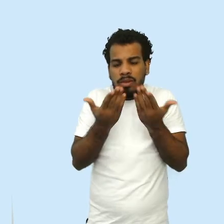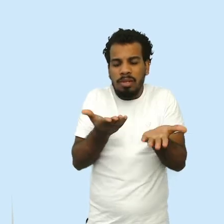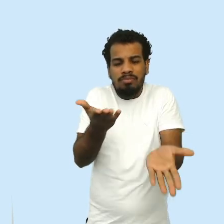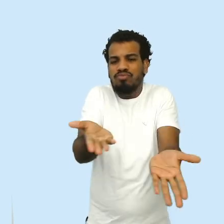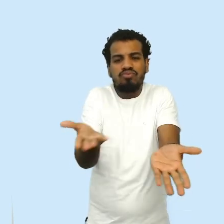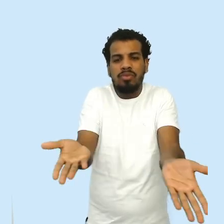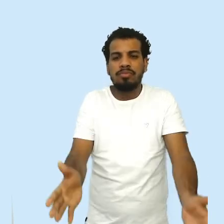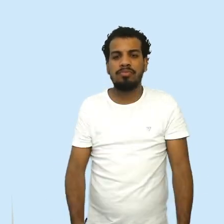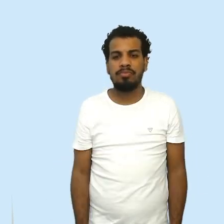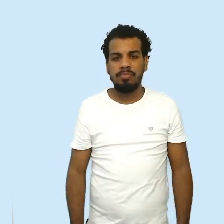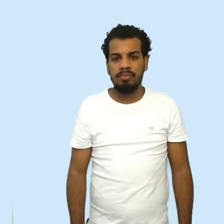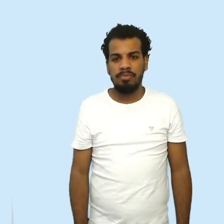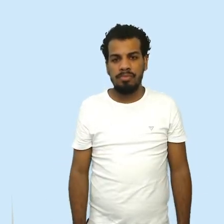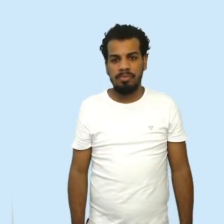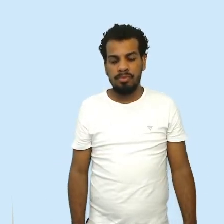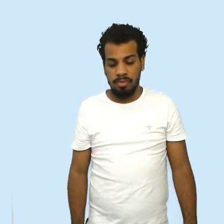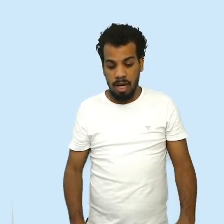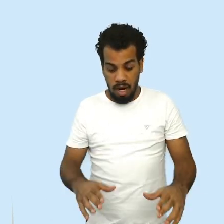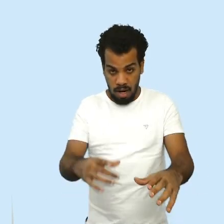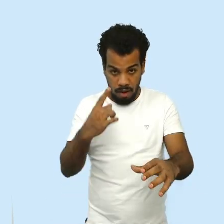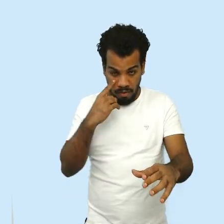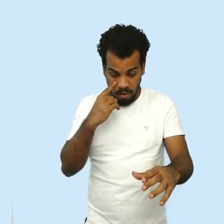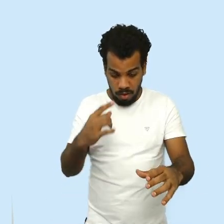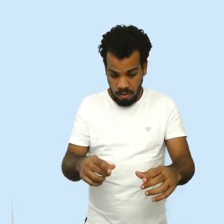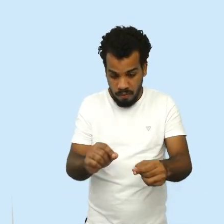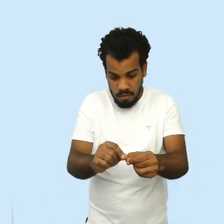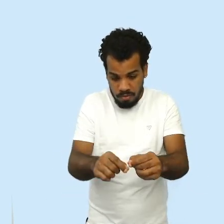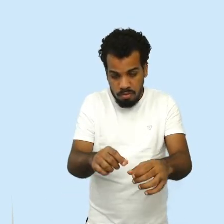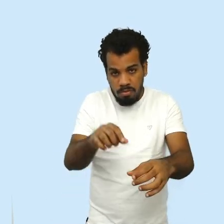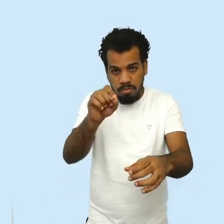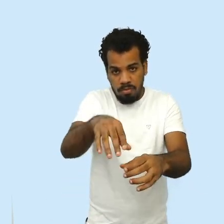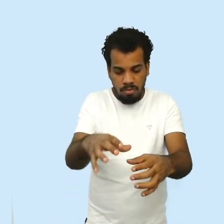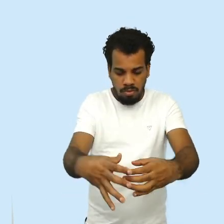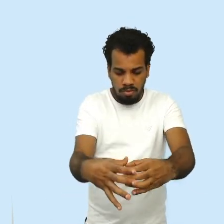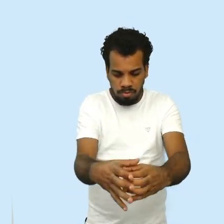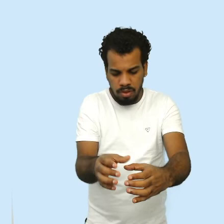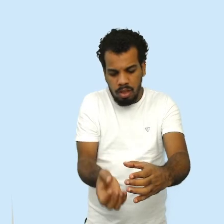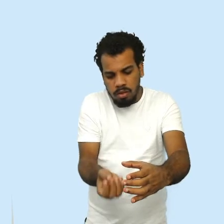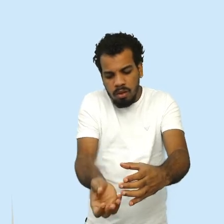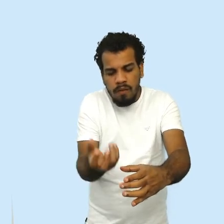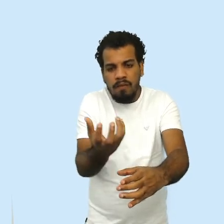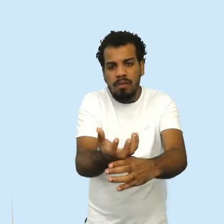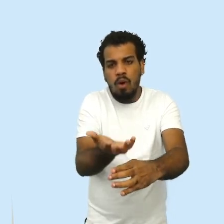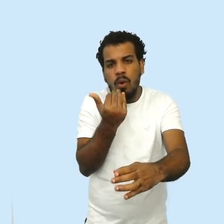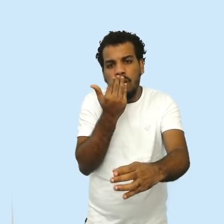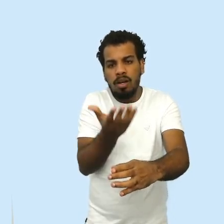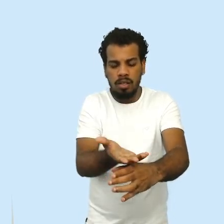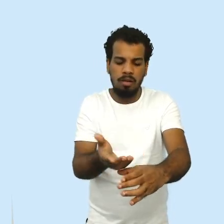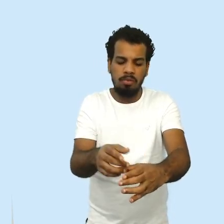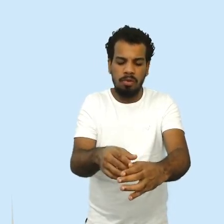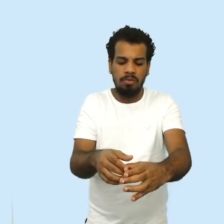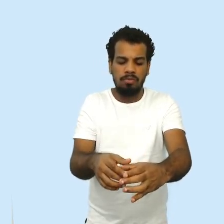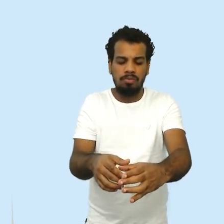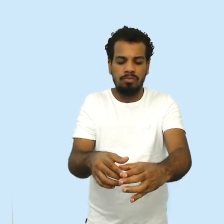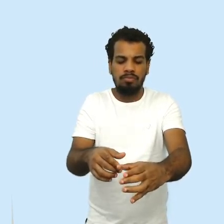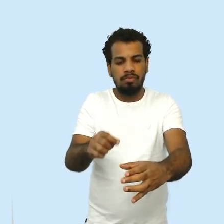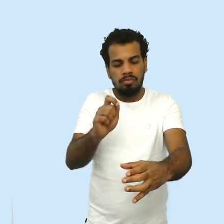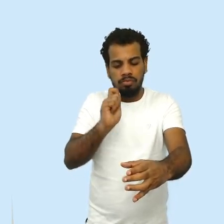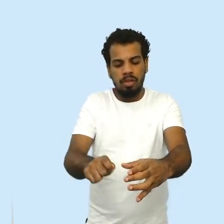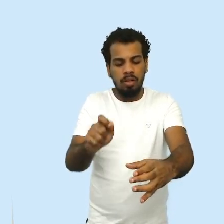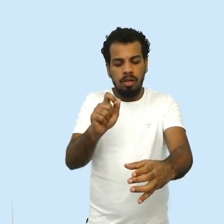latinha, e aí ela achou que o fogo tinha apagado, ela jogou o diesel e o fogo tomou todo o corpo dela e ela